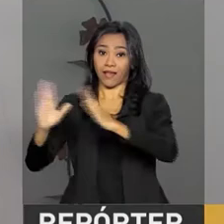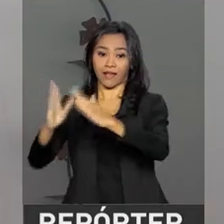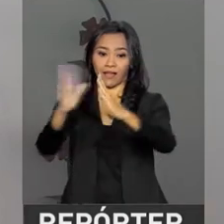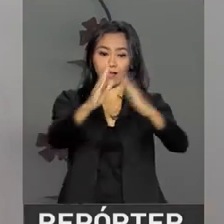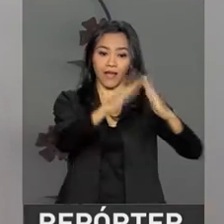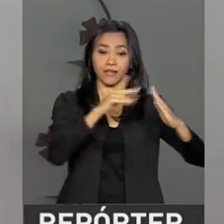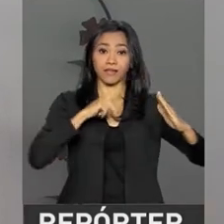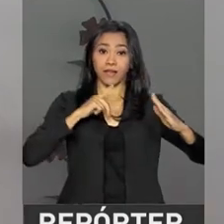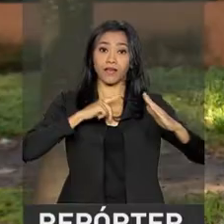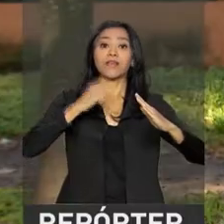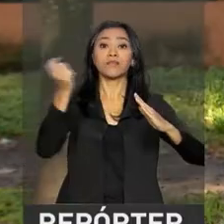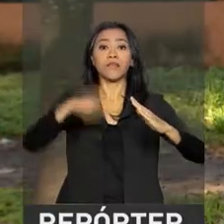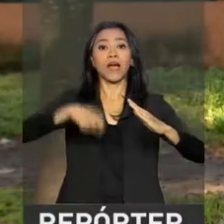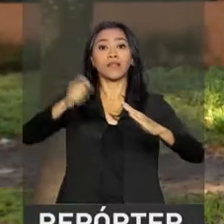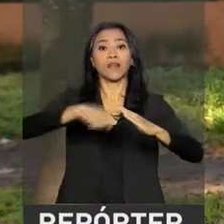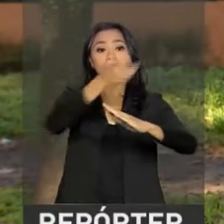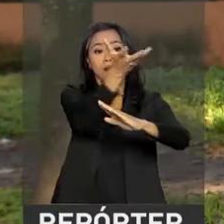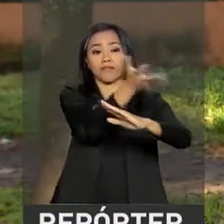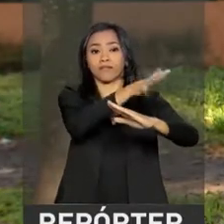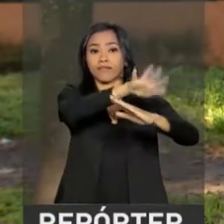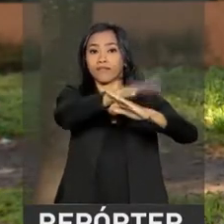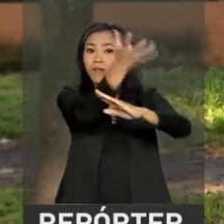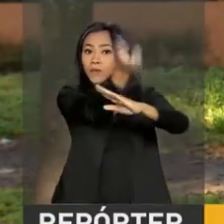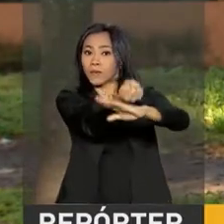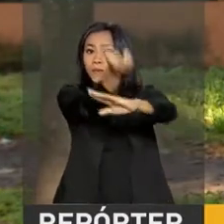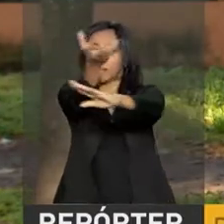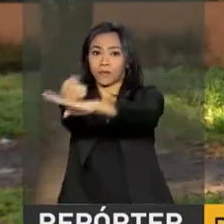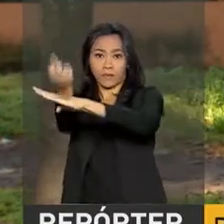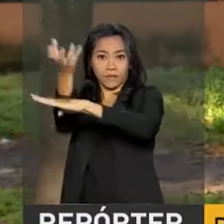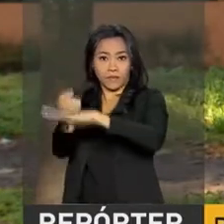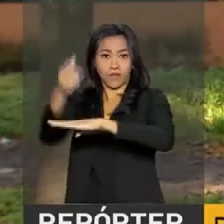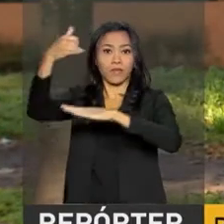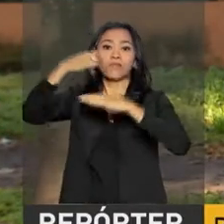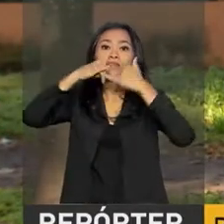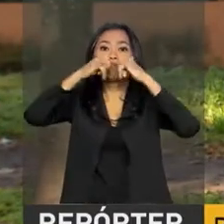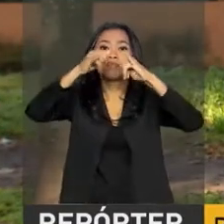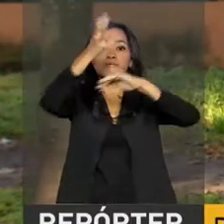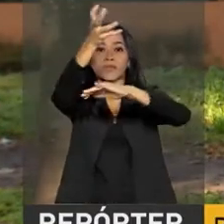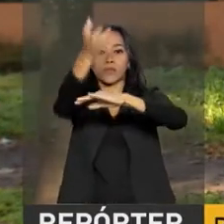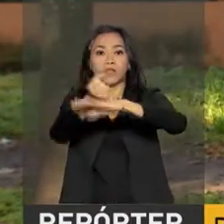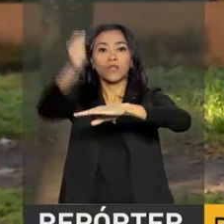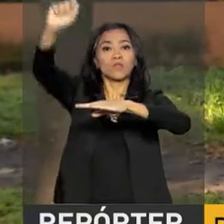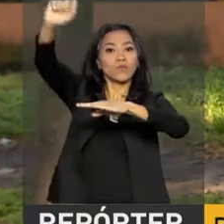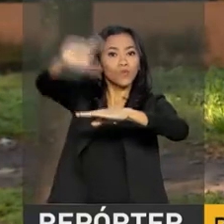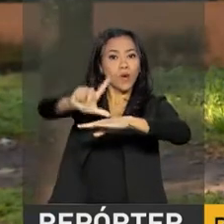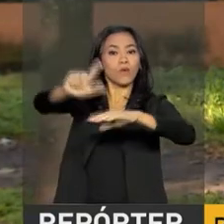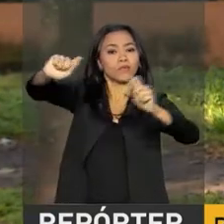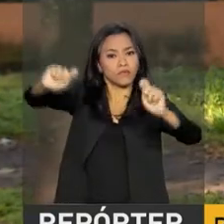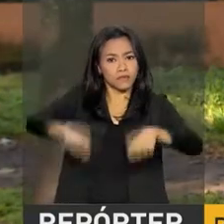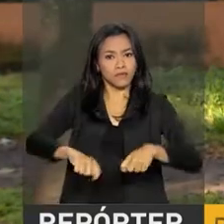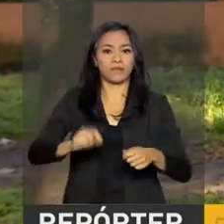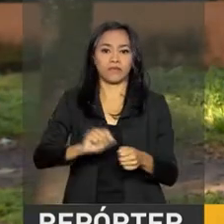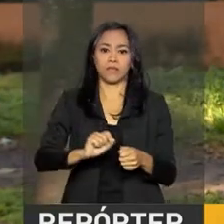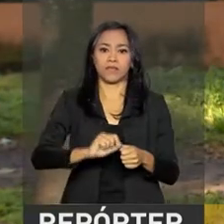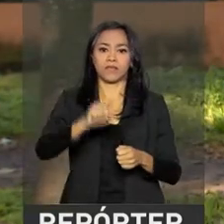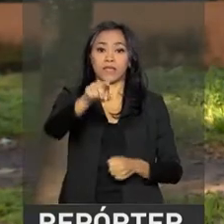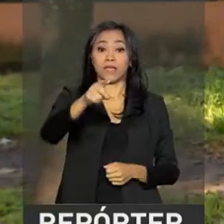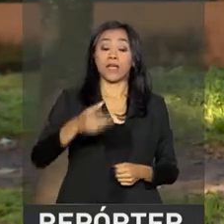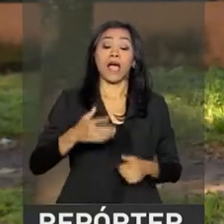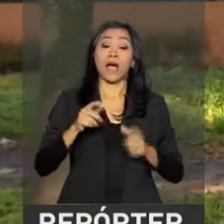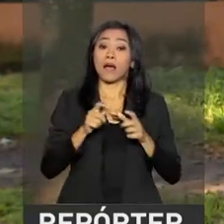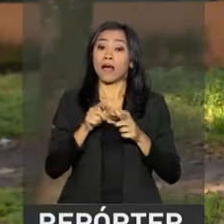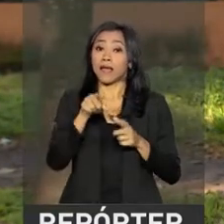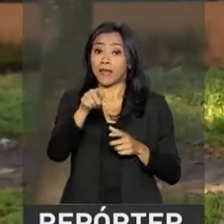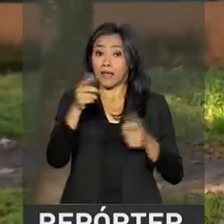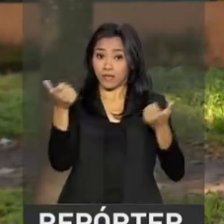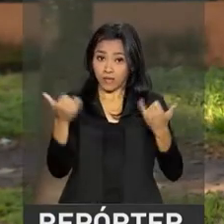gerando energia da própria casa quase 100% das conexões de micro e mini geração de energia instaladas no brasil são solares